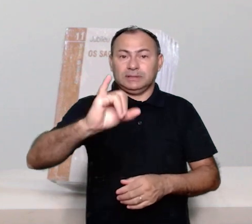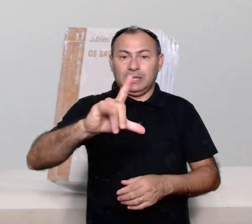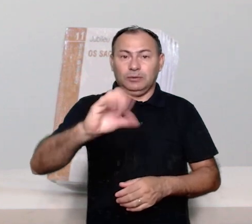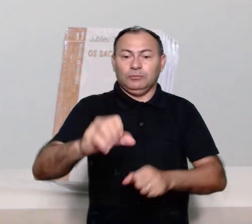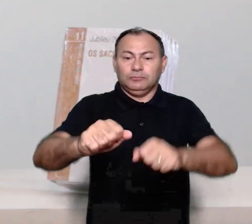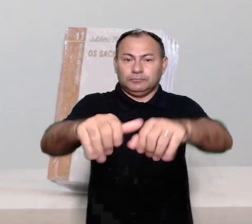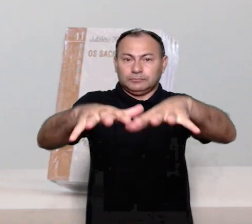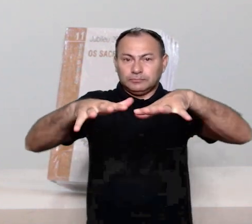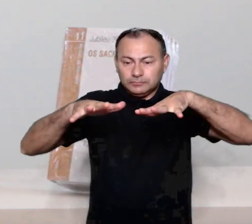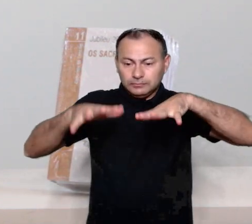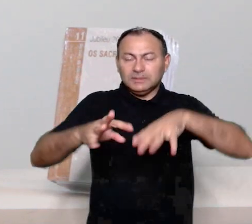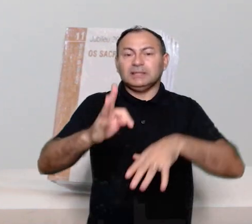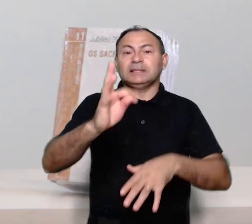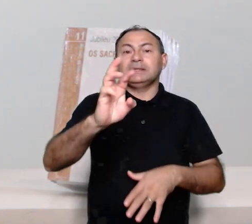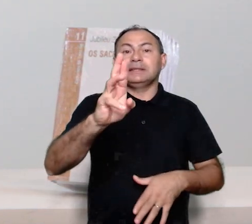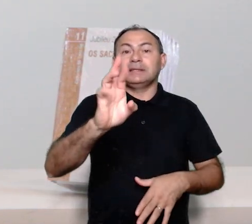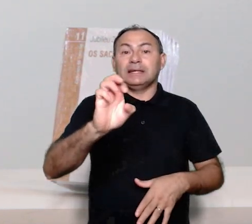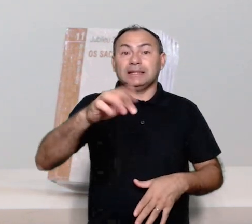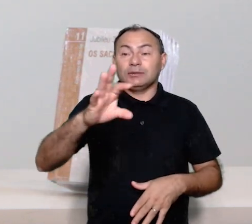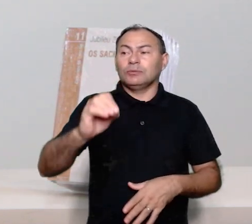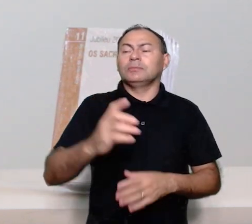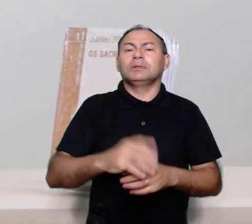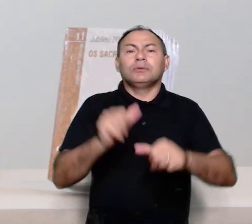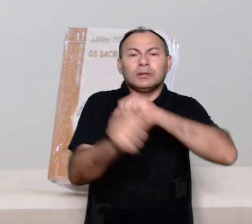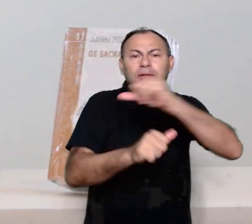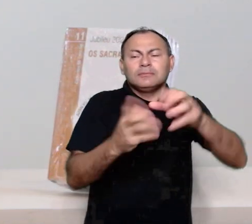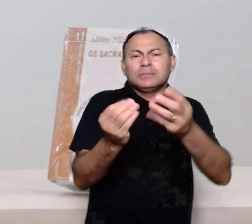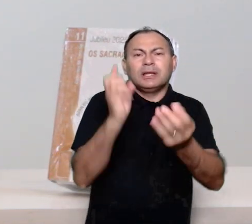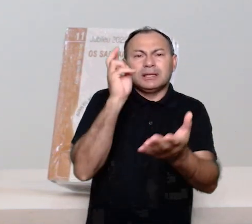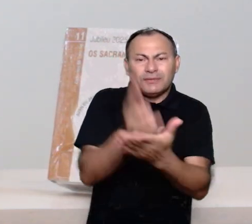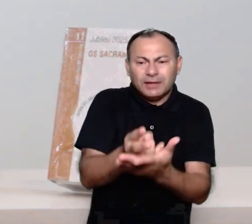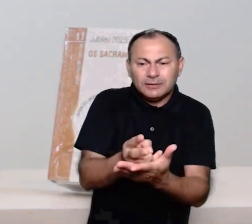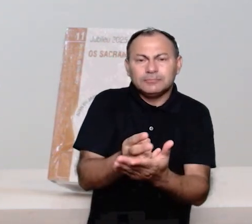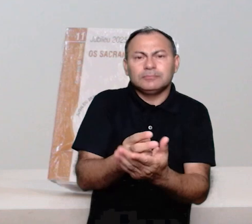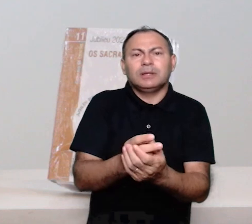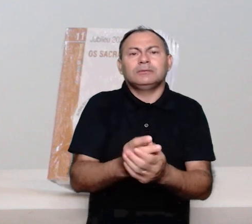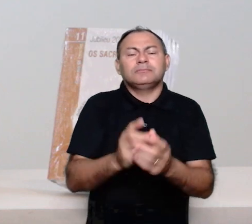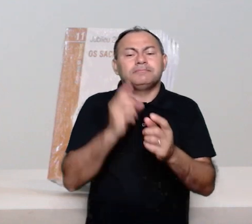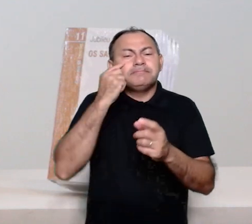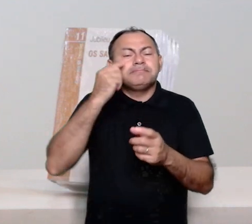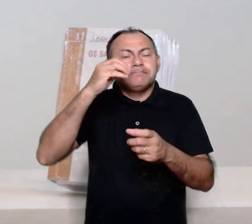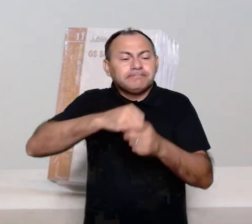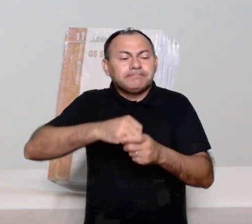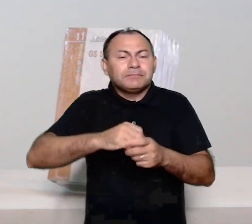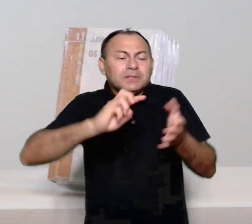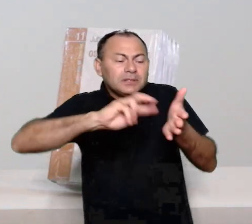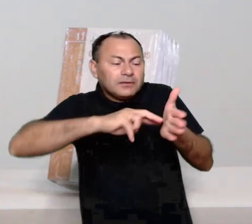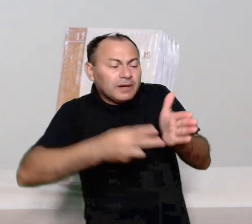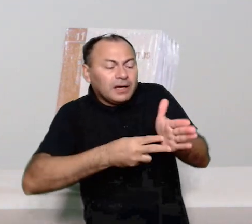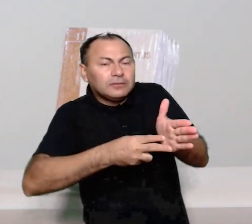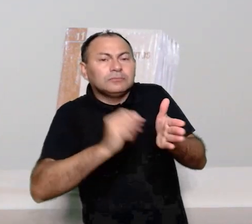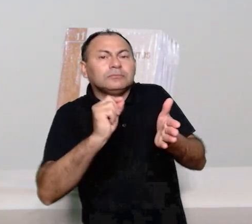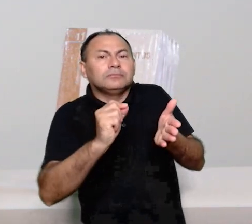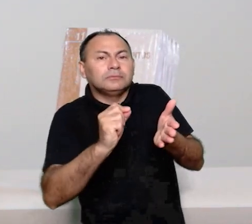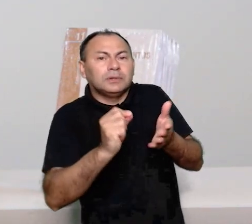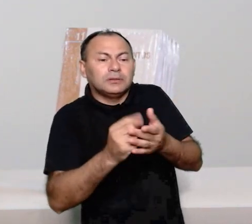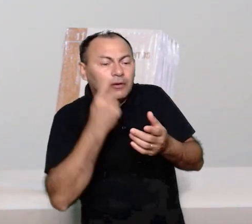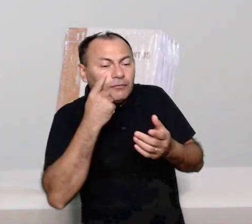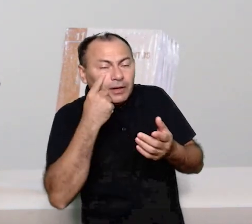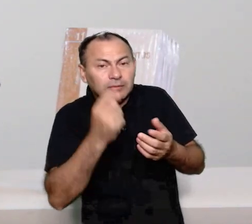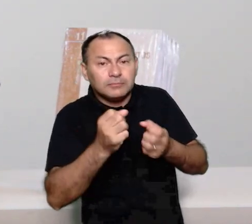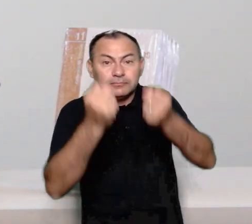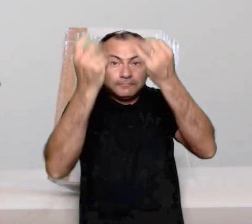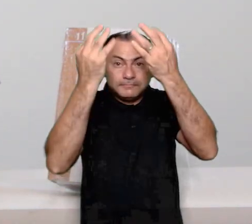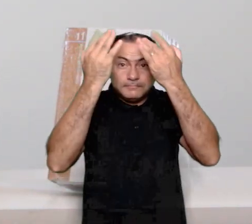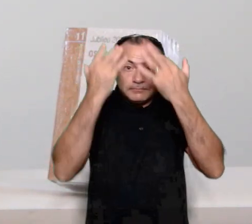acaba se objetivando demais, tornando muitas vezes distorcida no seu significado, conferindo